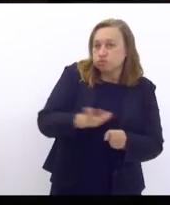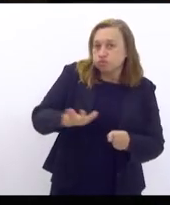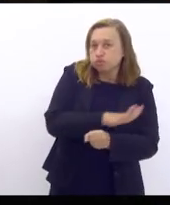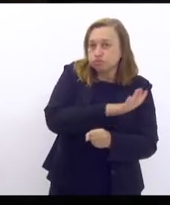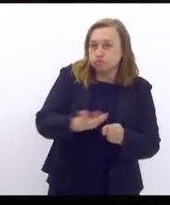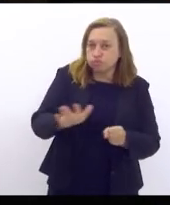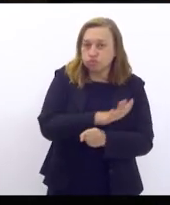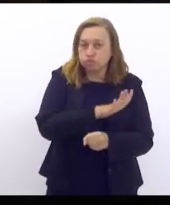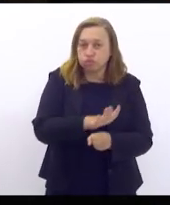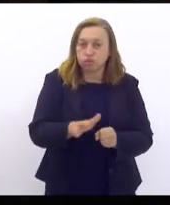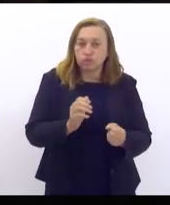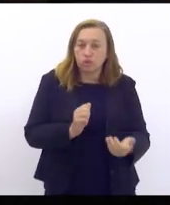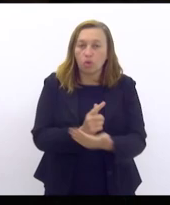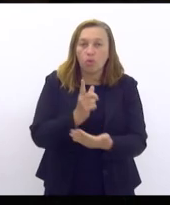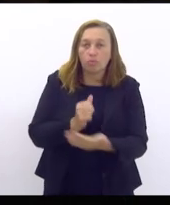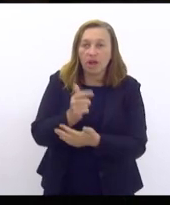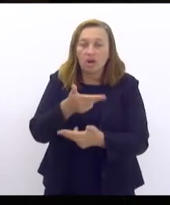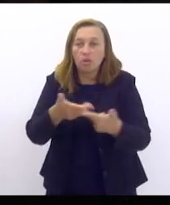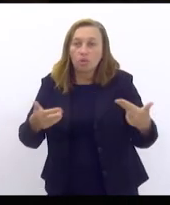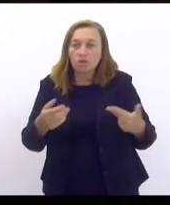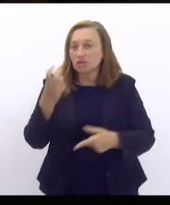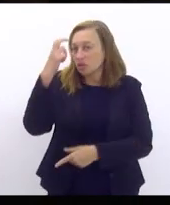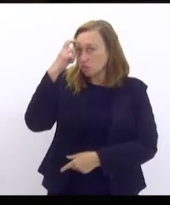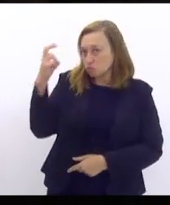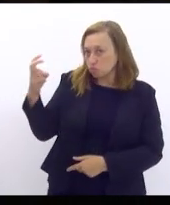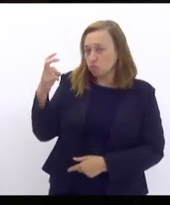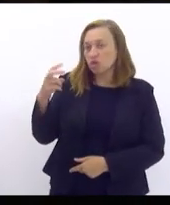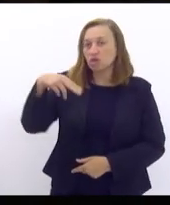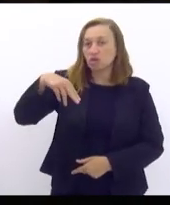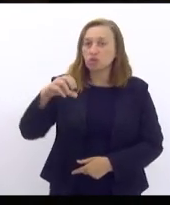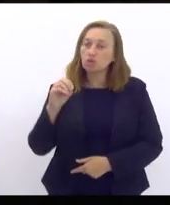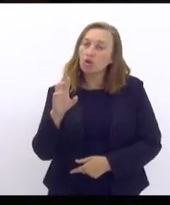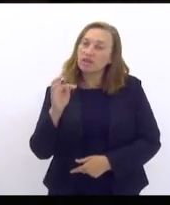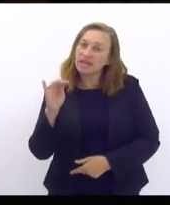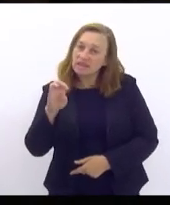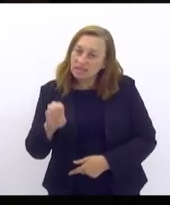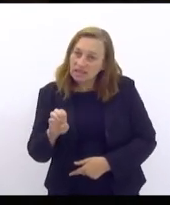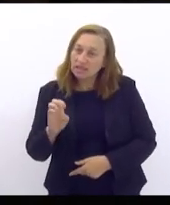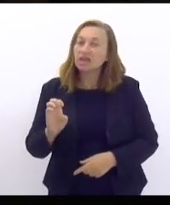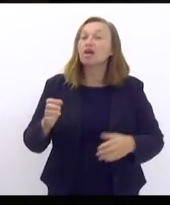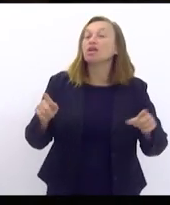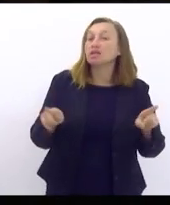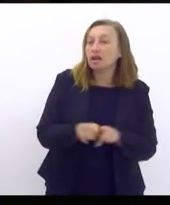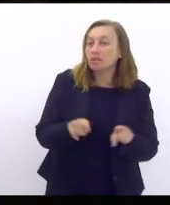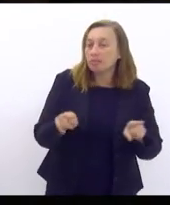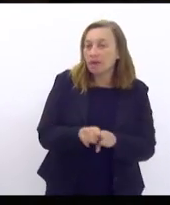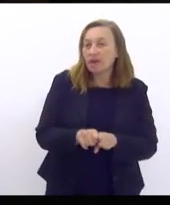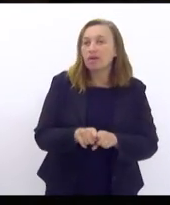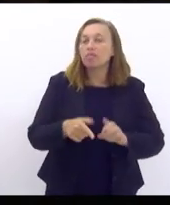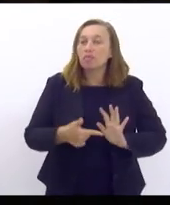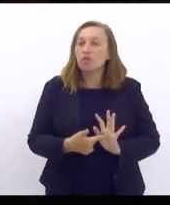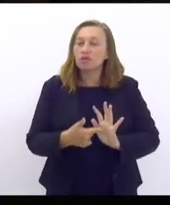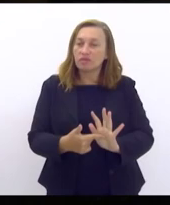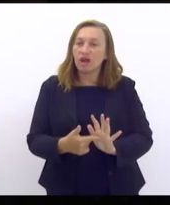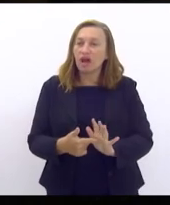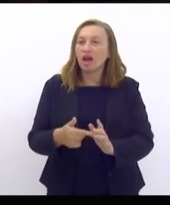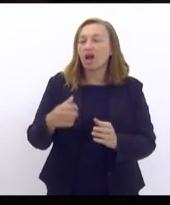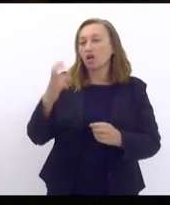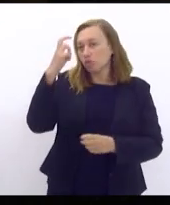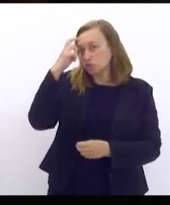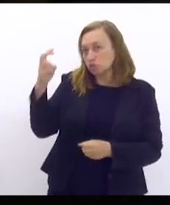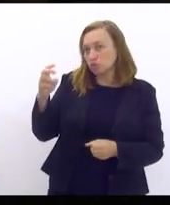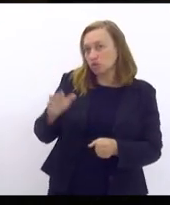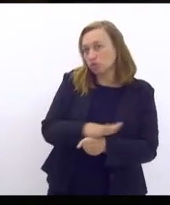um reconhecimento ao trabalho e à cultura nordestina, mas é também levar a cultura nordestina para